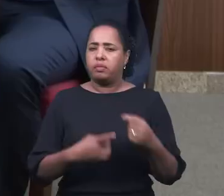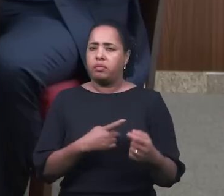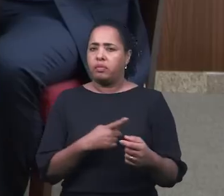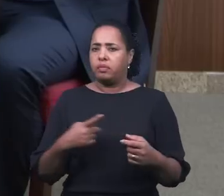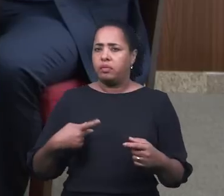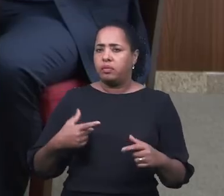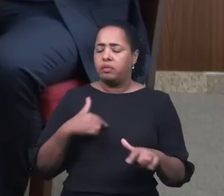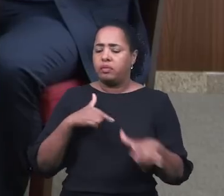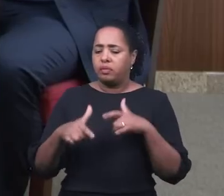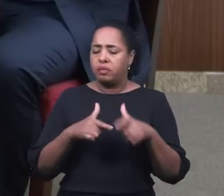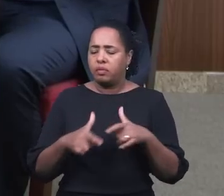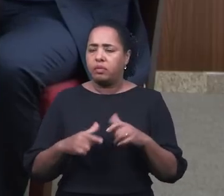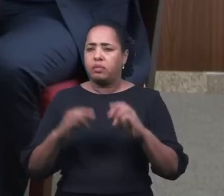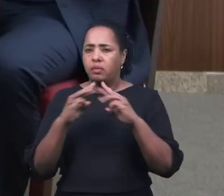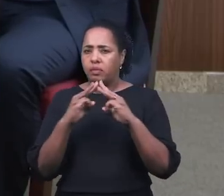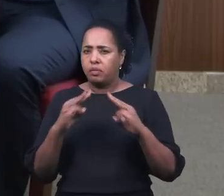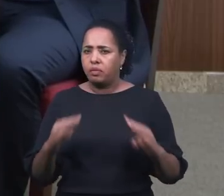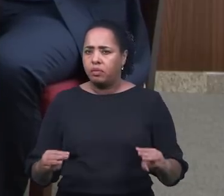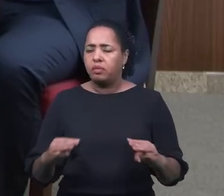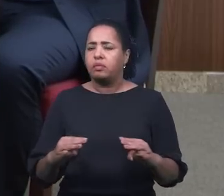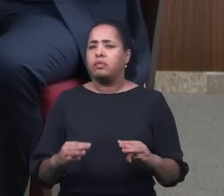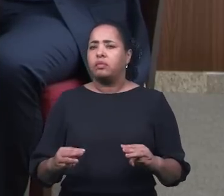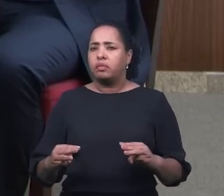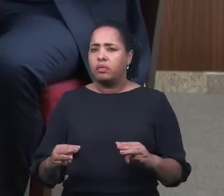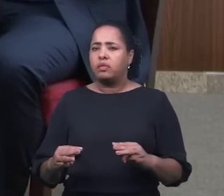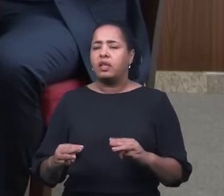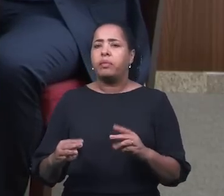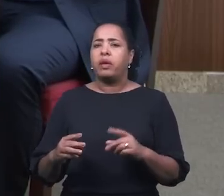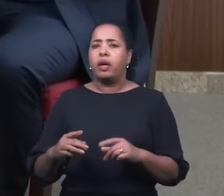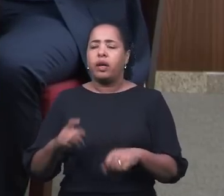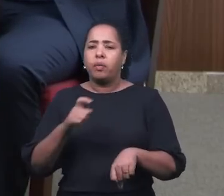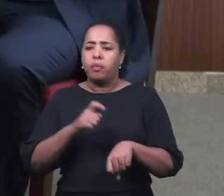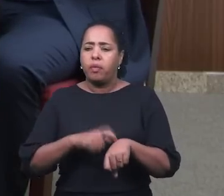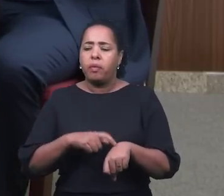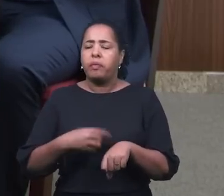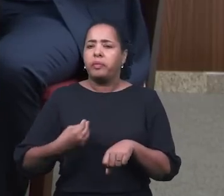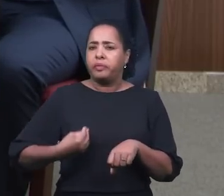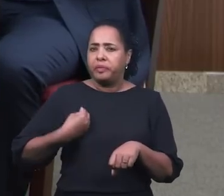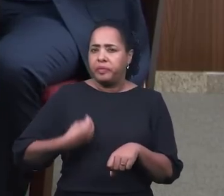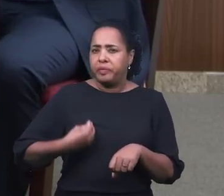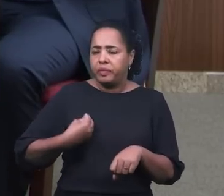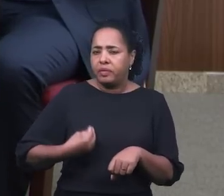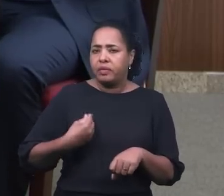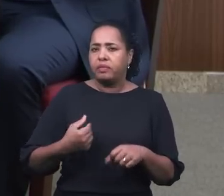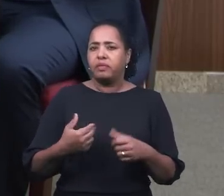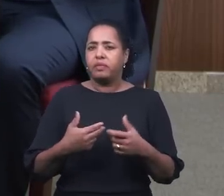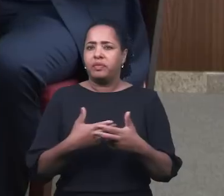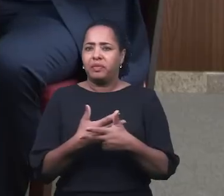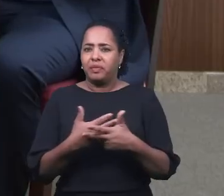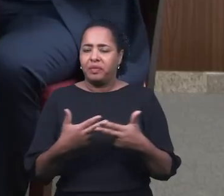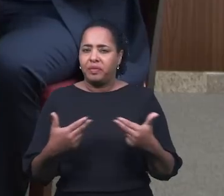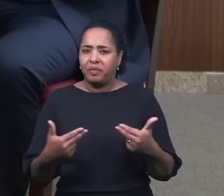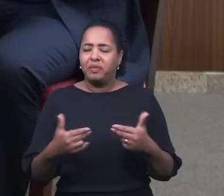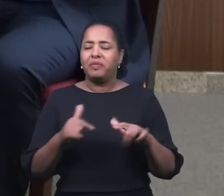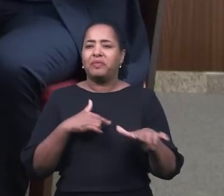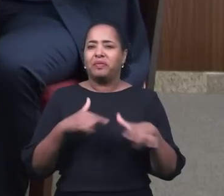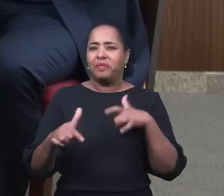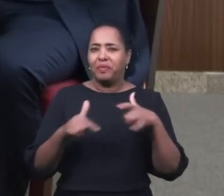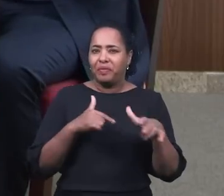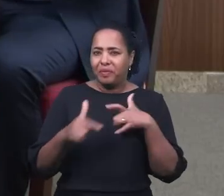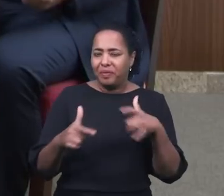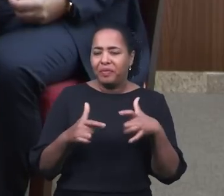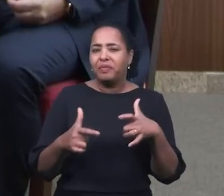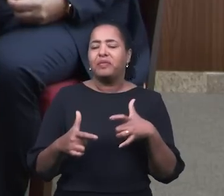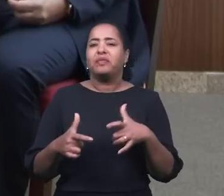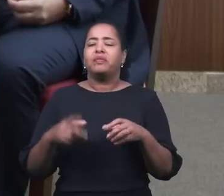estão aí trabalhando no Maranhão, ocupando o seu tempo com aquilo que são os trabalhos de evangelização,